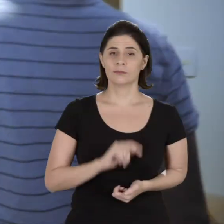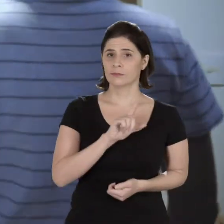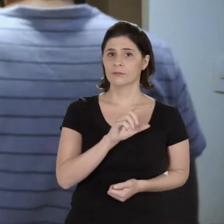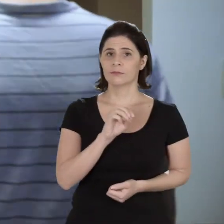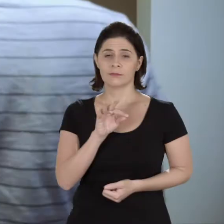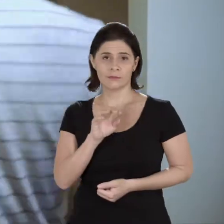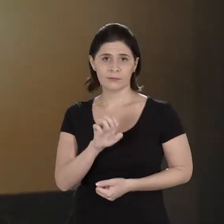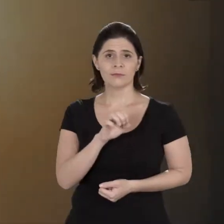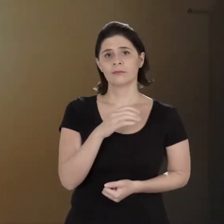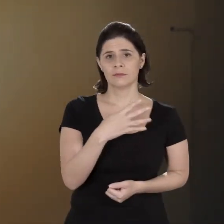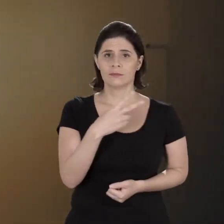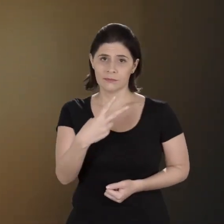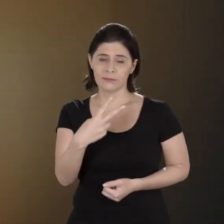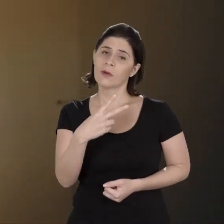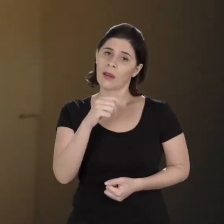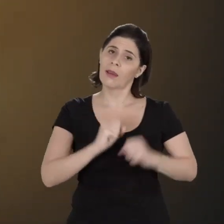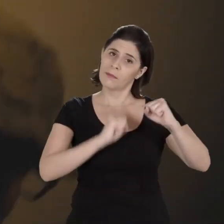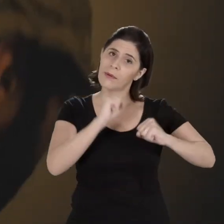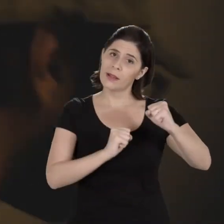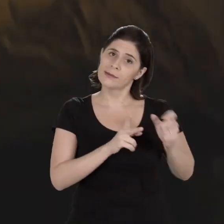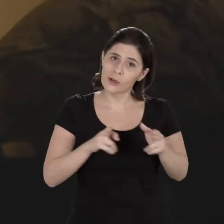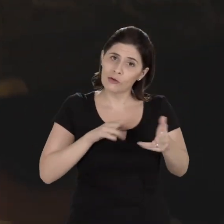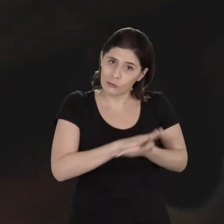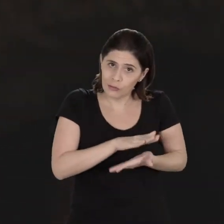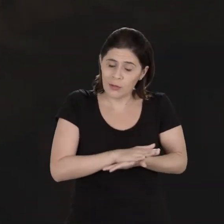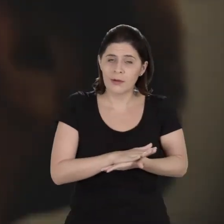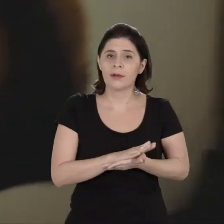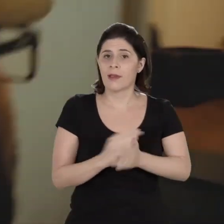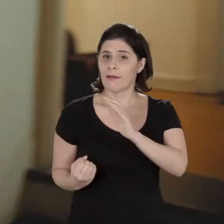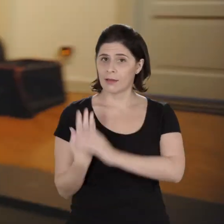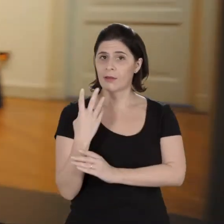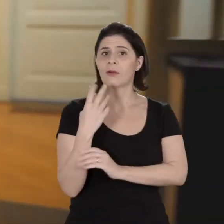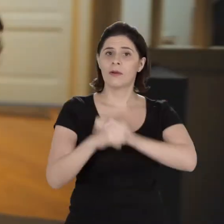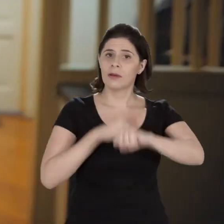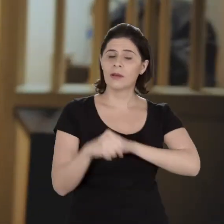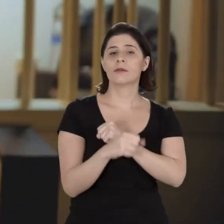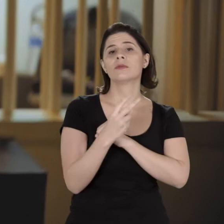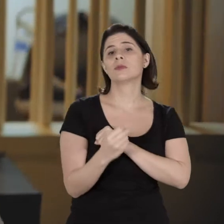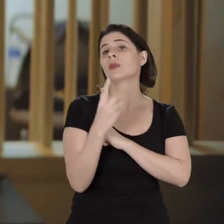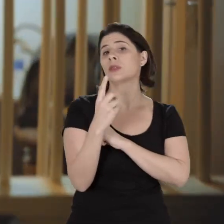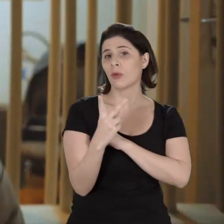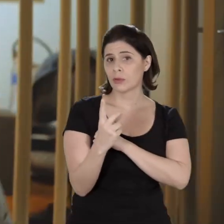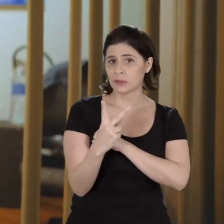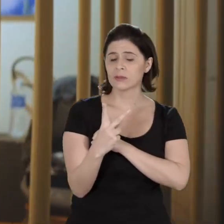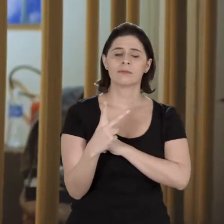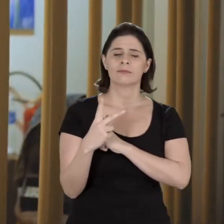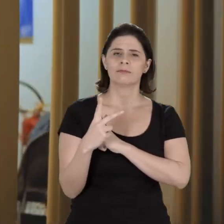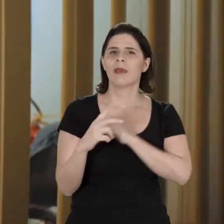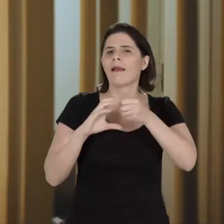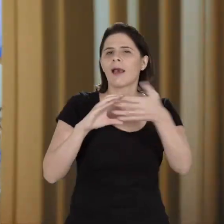A Lote 42 foi uma editora, foi criada no final de 2012. Tem como uma característica fazer um processo